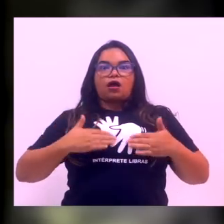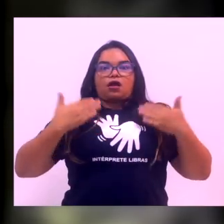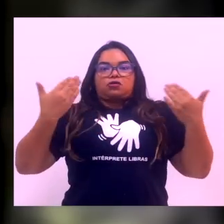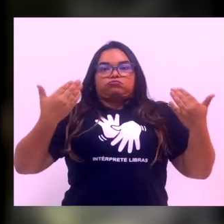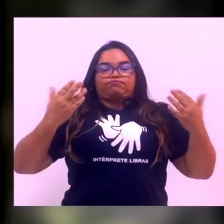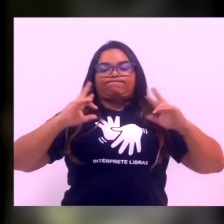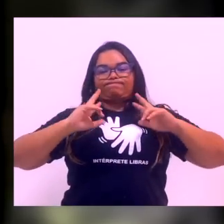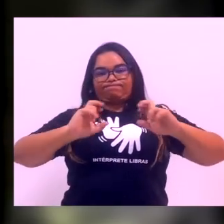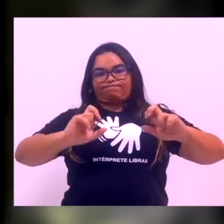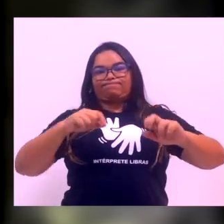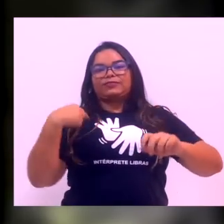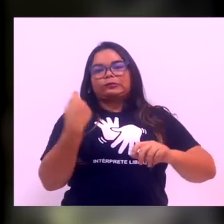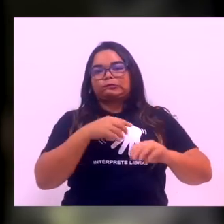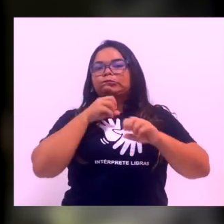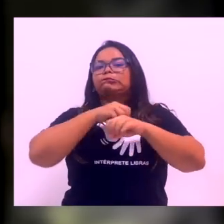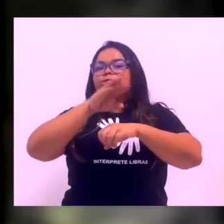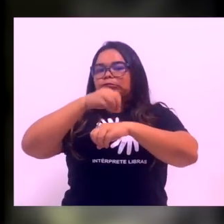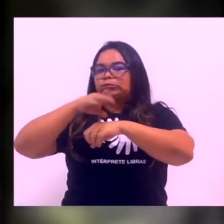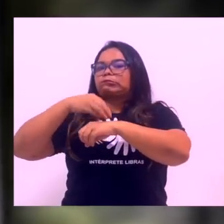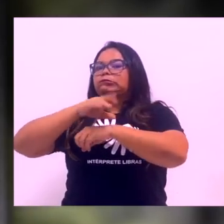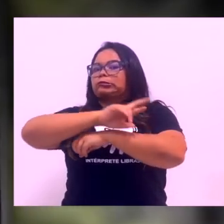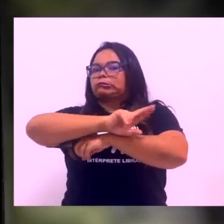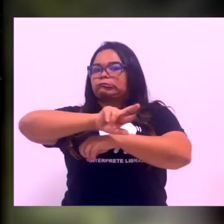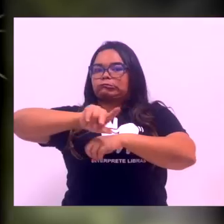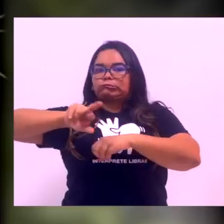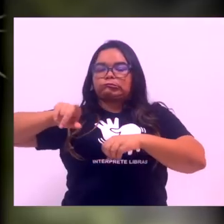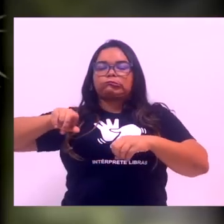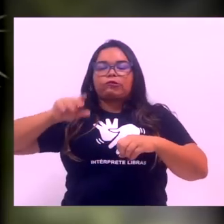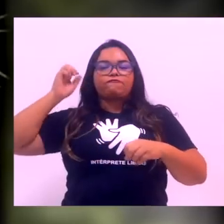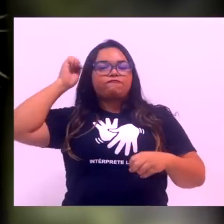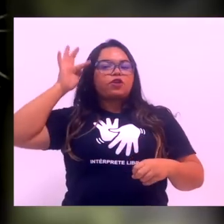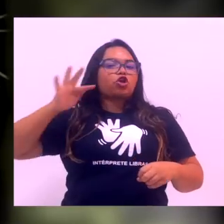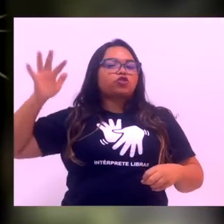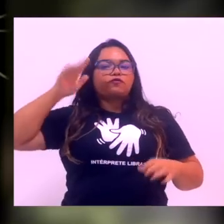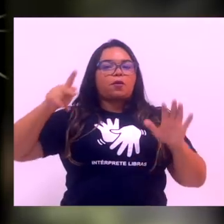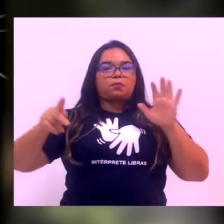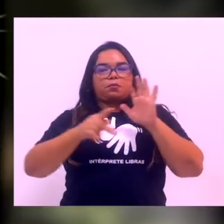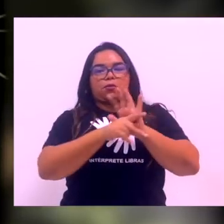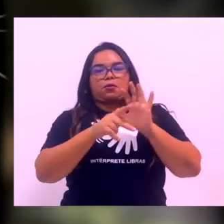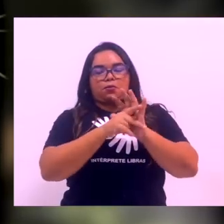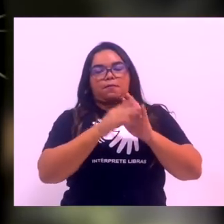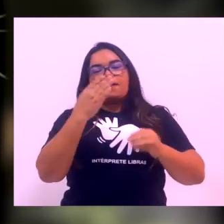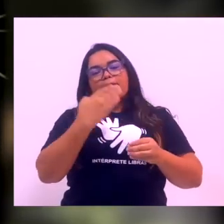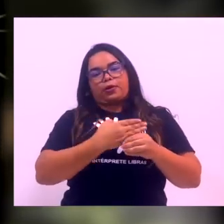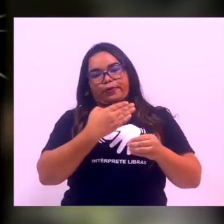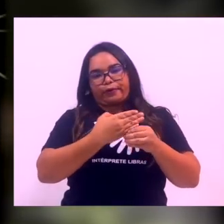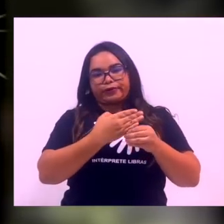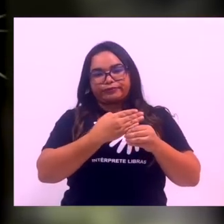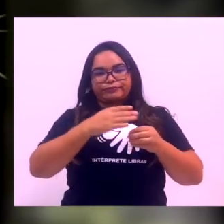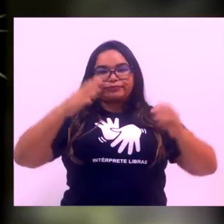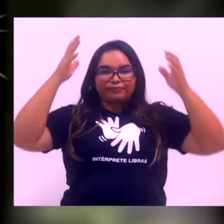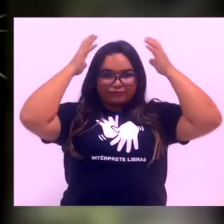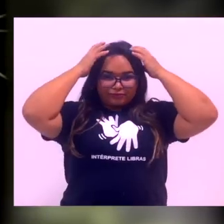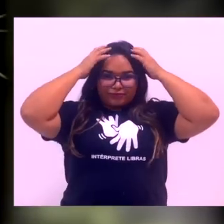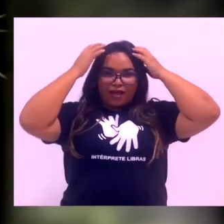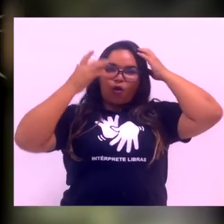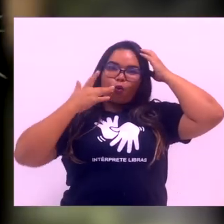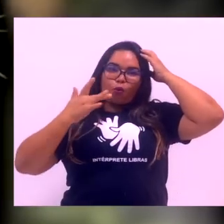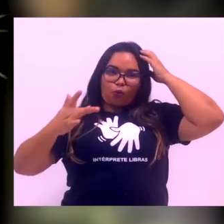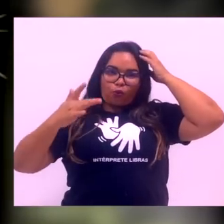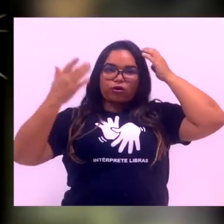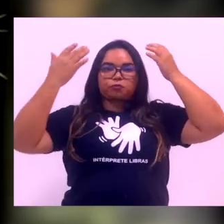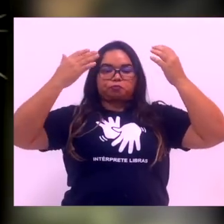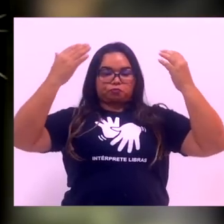Babilônia, e vocês ficaram surpresos de quanta filosofia babilônica nós ensinamos. Será que nós ensinamos a filosofia